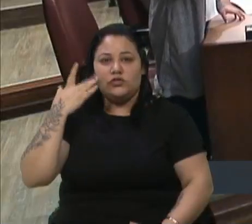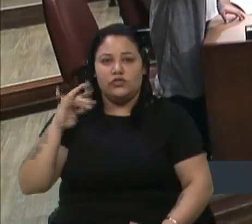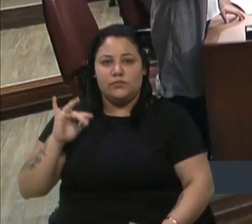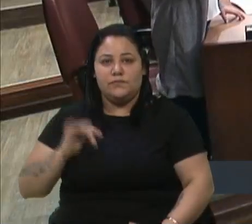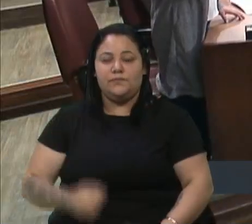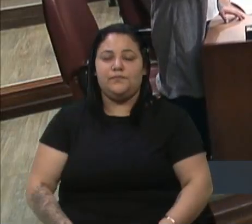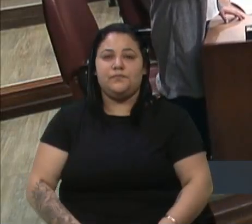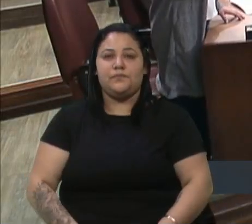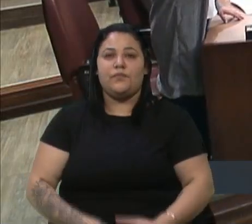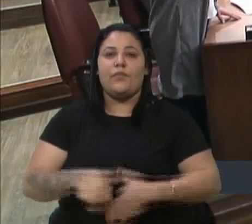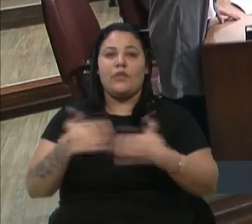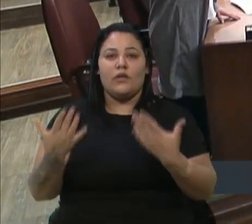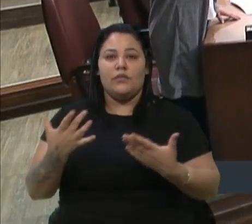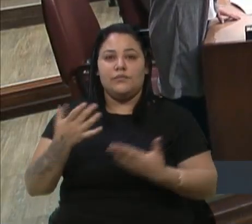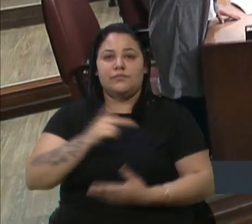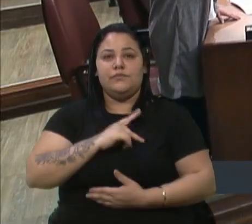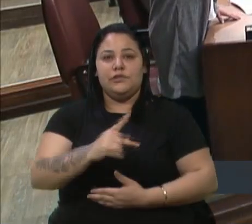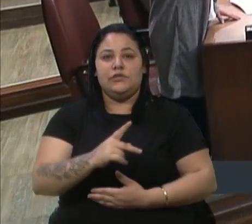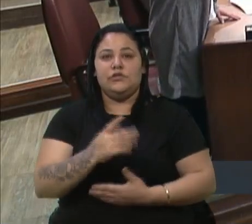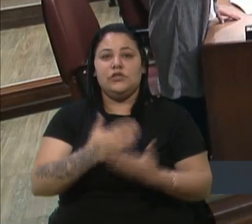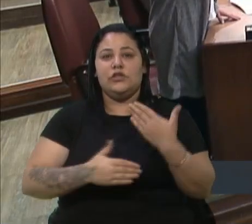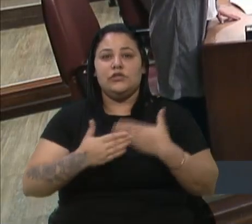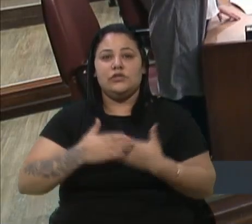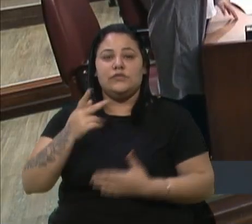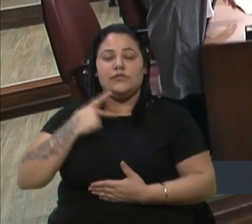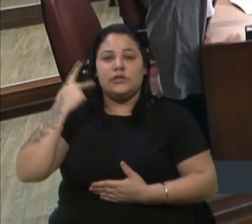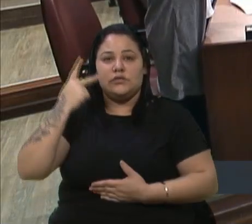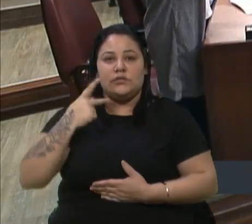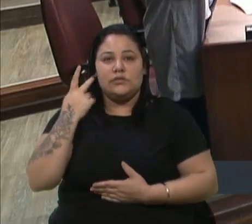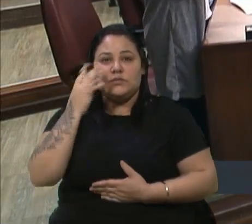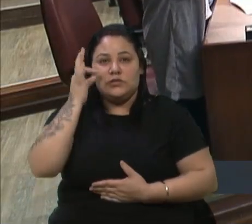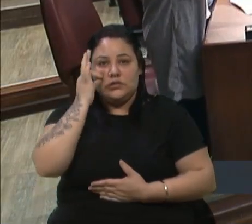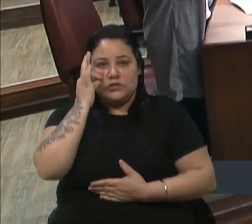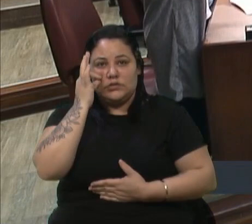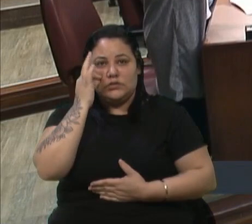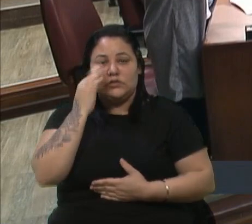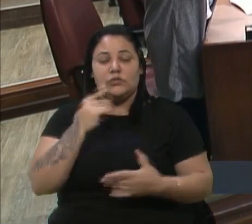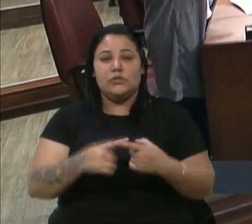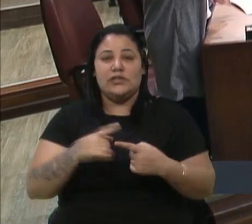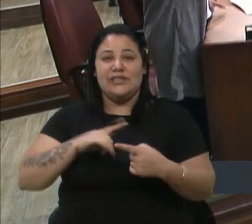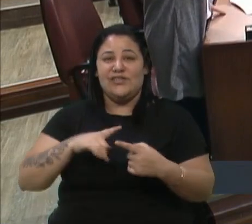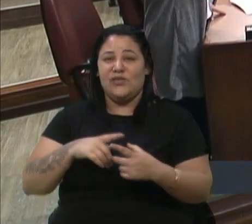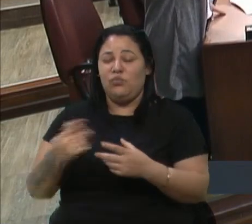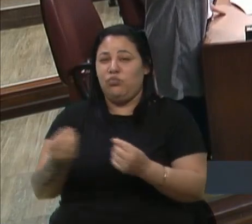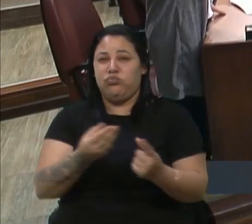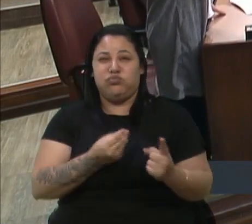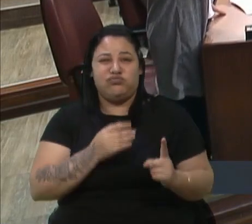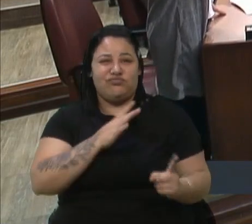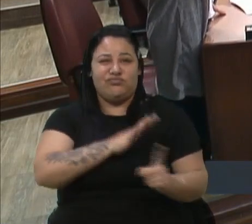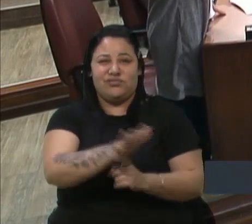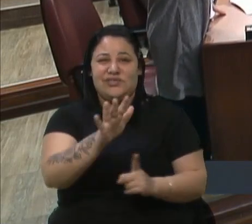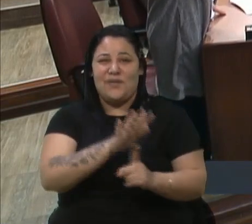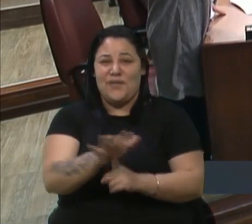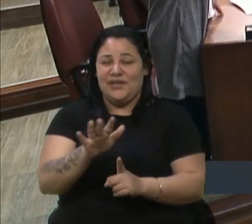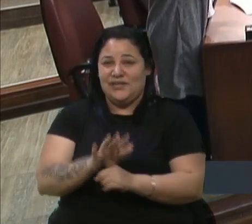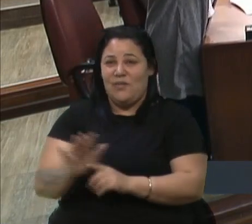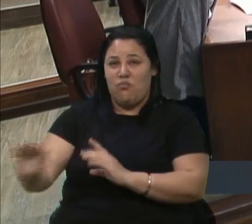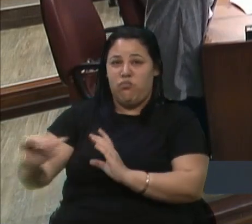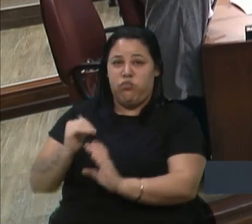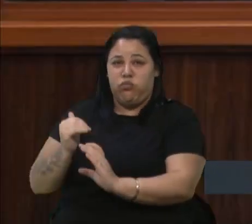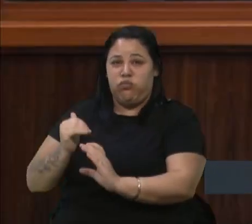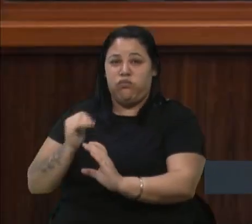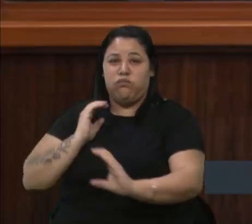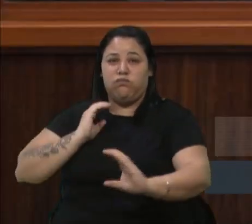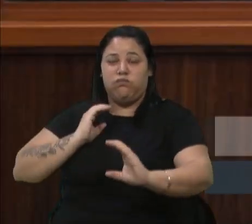Então, senhor presidente, senhoras e senhores vereadores, devido a demandas que chegaram da comunidade,